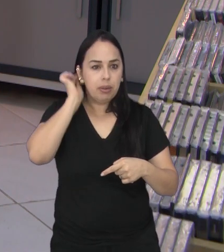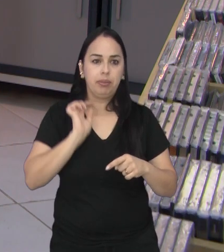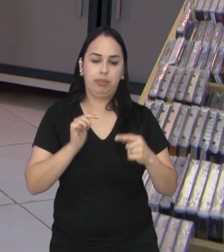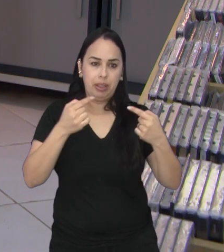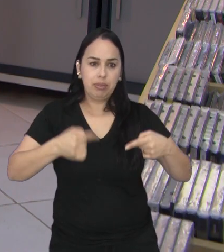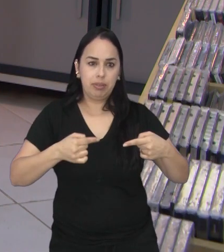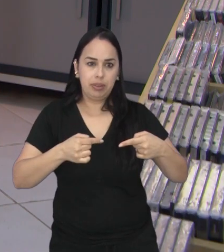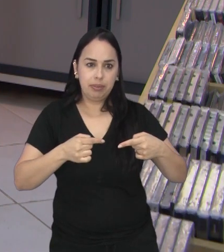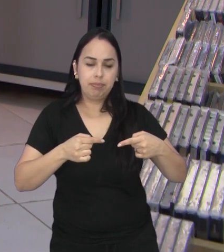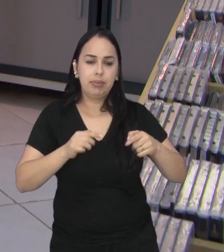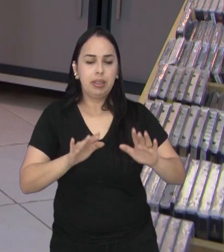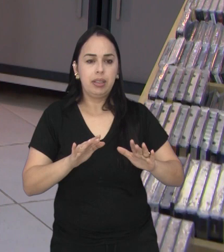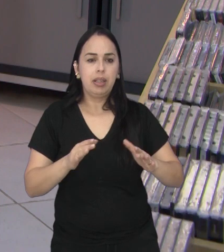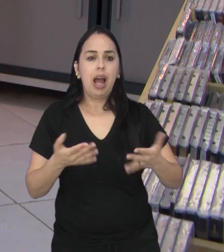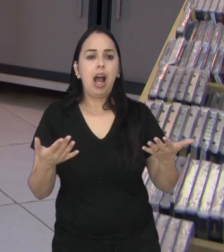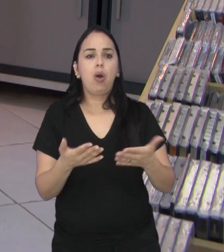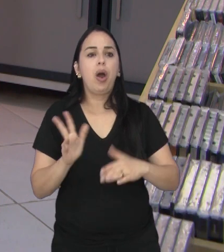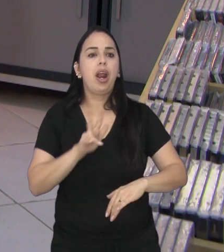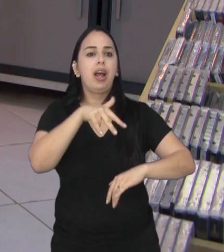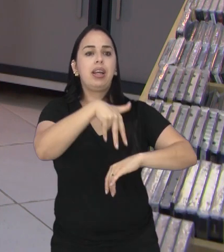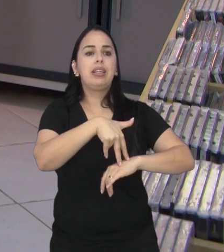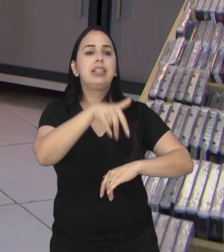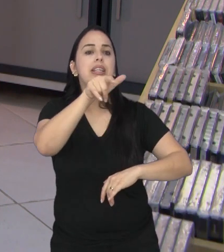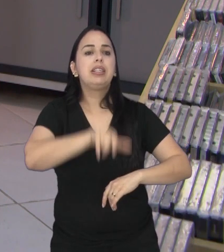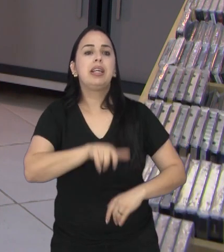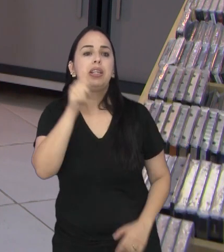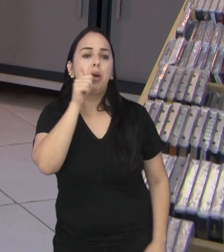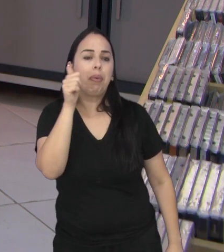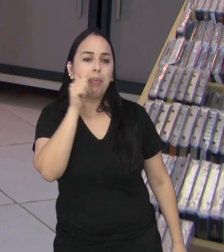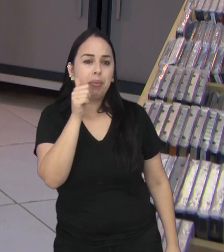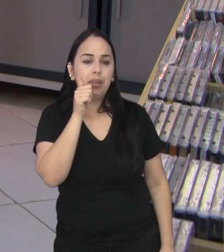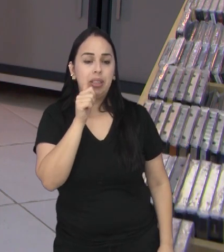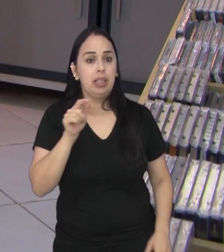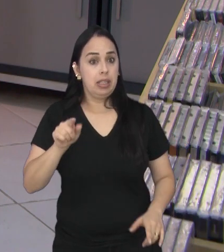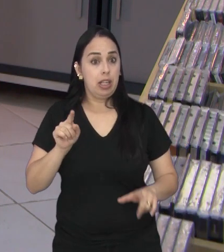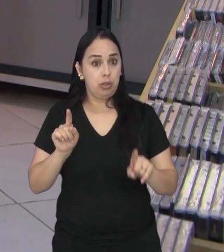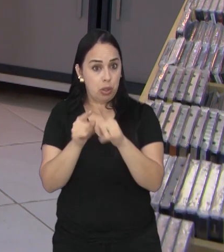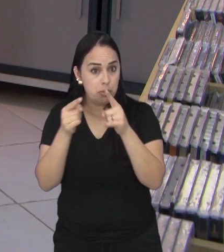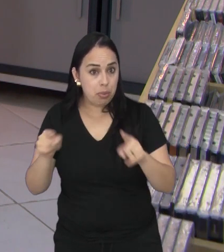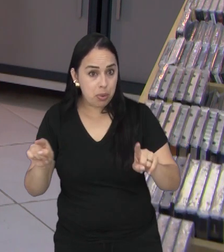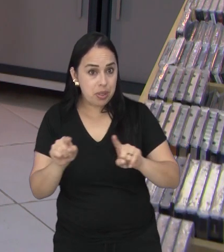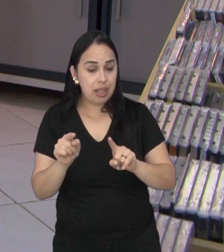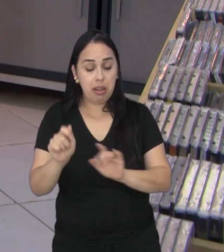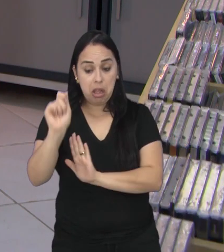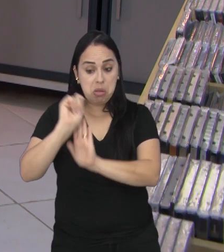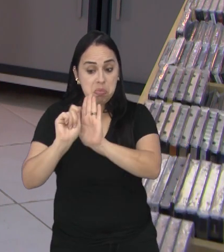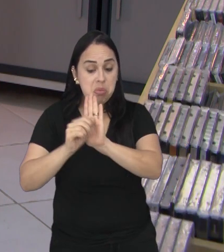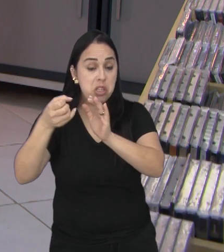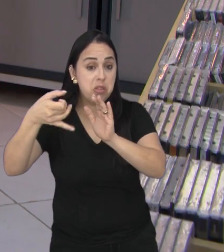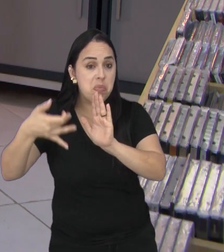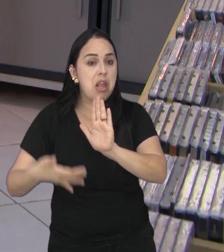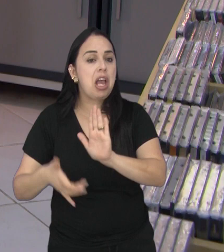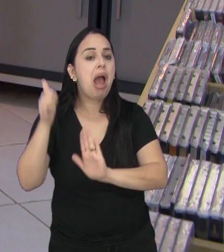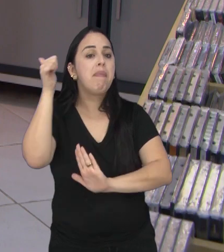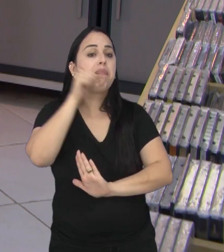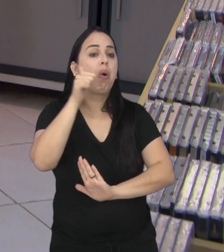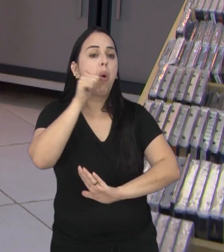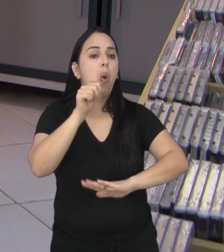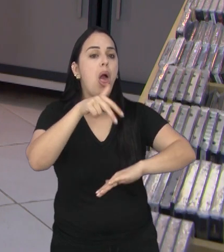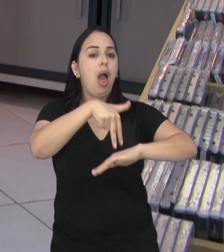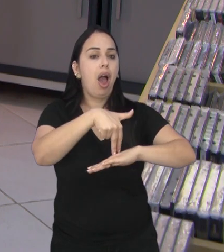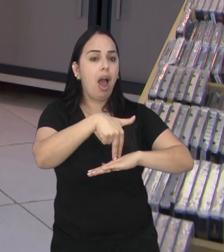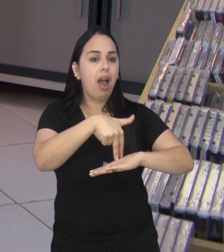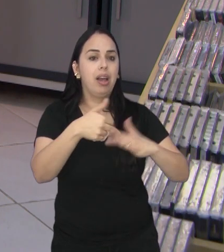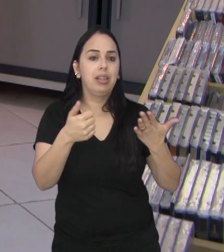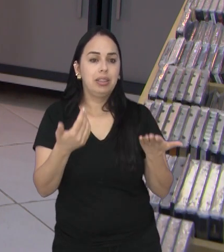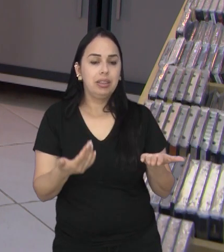sua casa. Eu quero falar sobre ser mulher, porque esse é um assunto muito presente nas suas músicas e tal, né? Começou